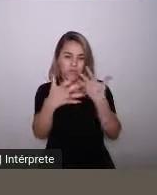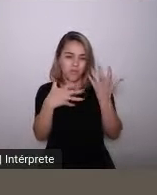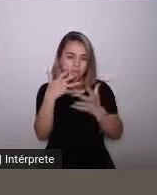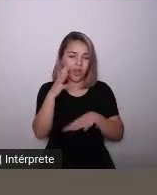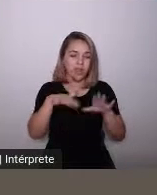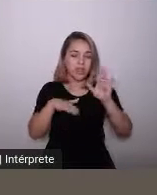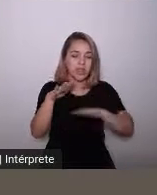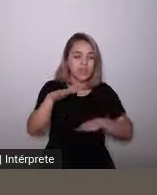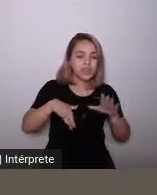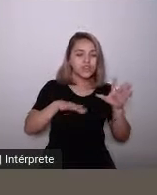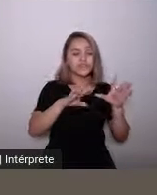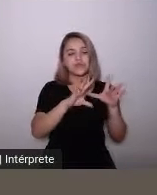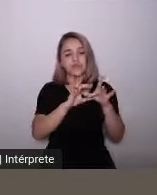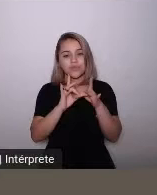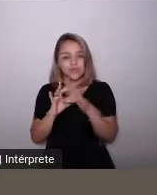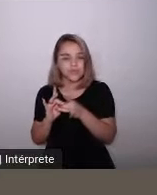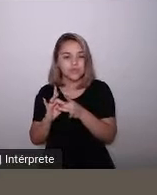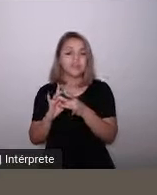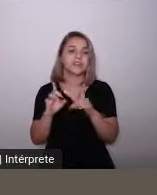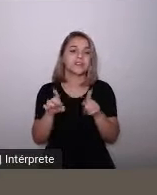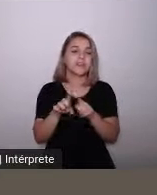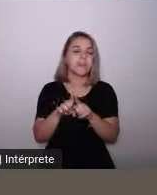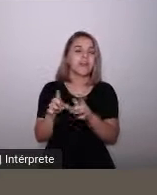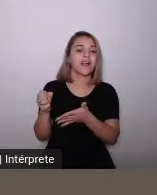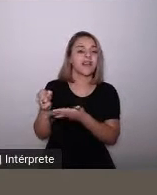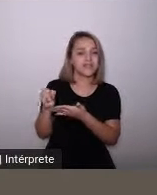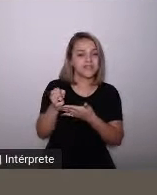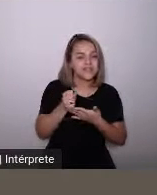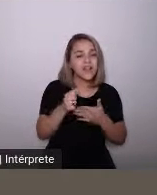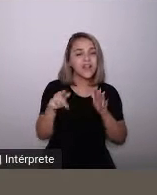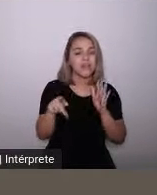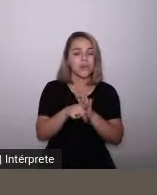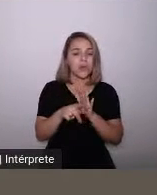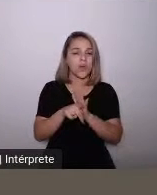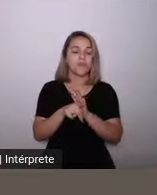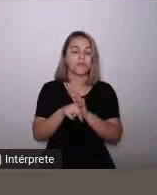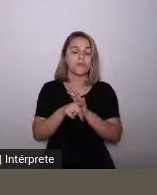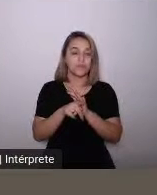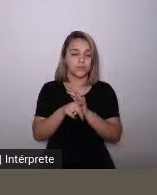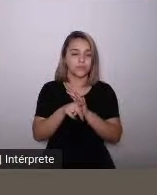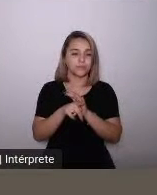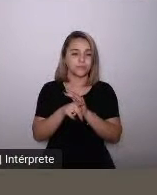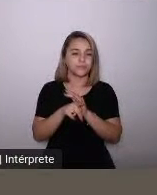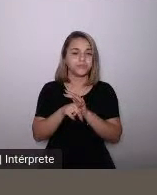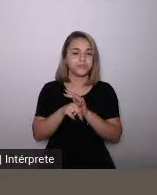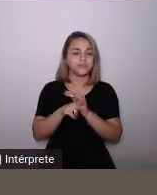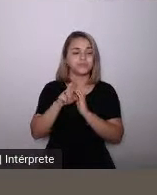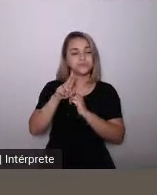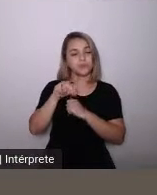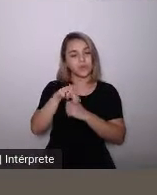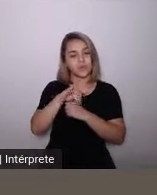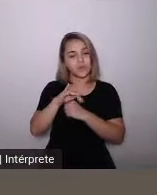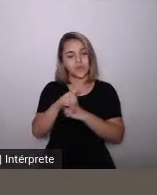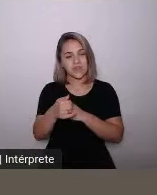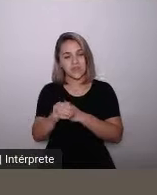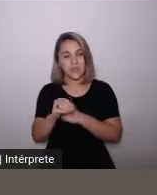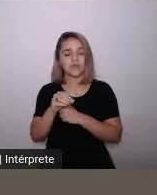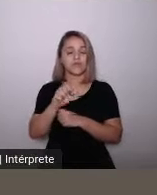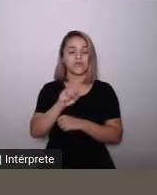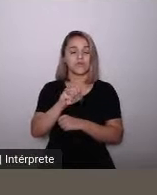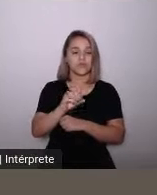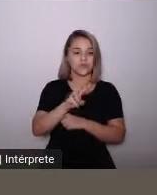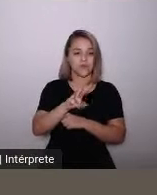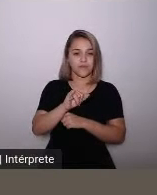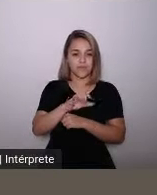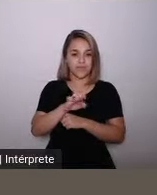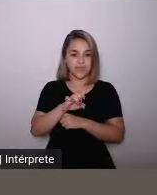para contexto. Trago um outro, que é o da União Soviética, e eu trago aqui um exemplo que é do trabalho